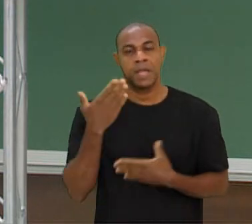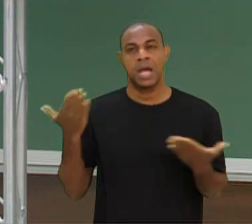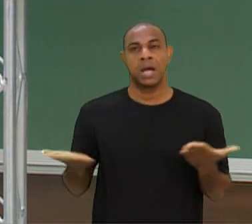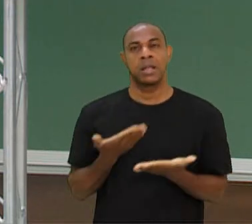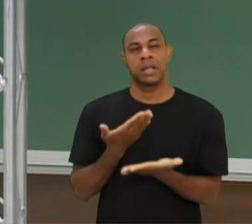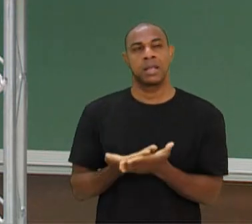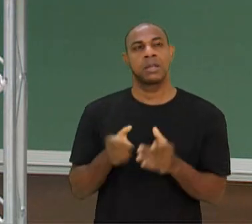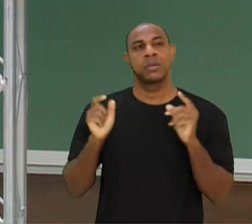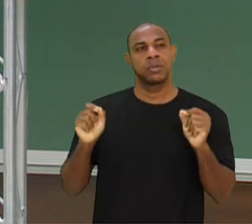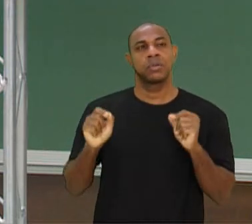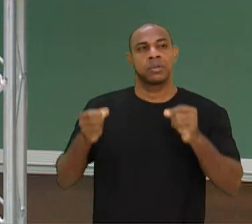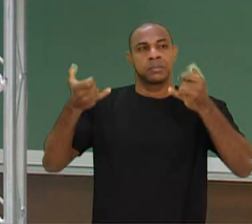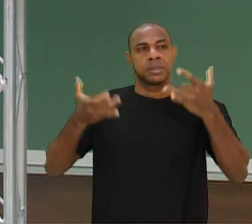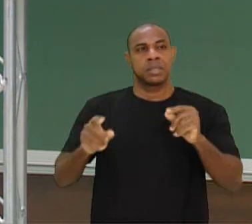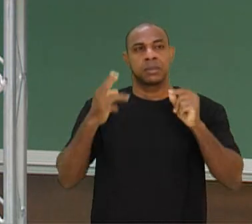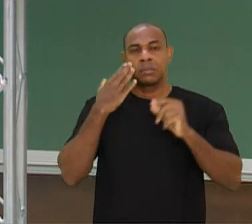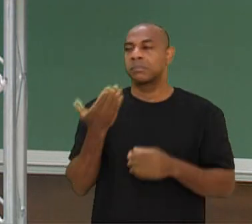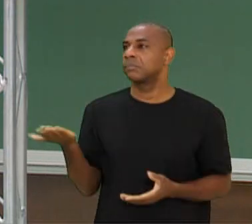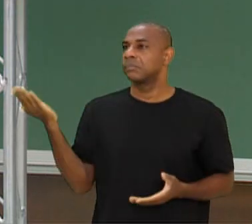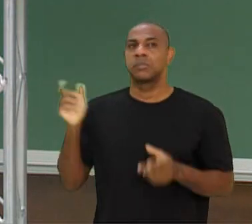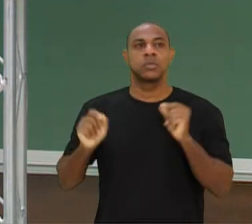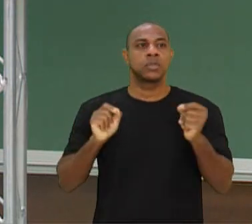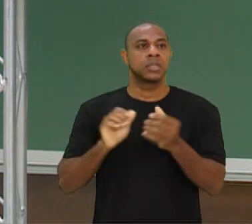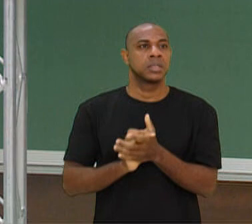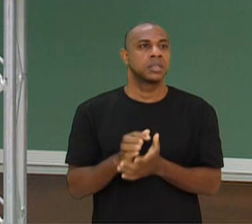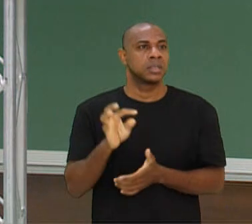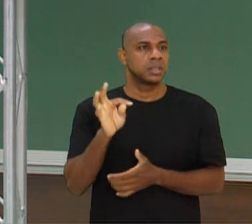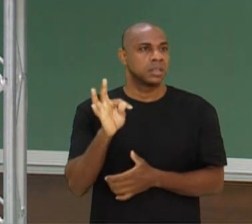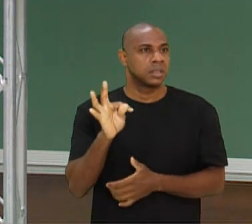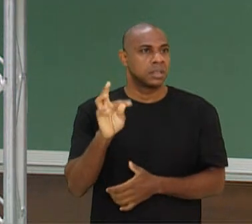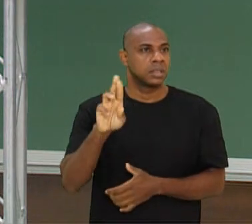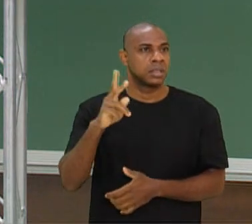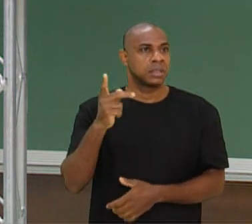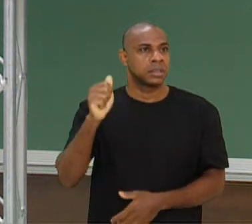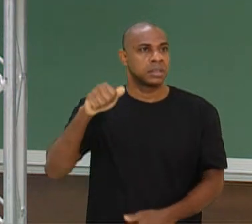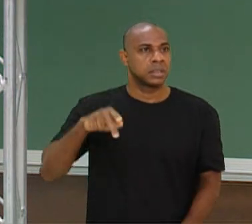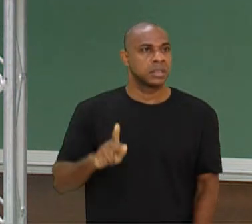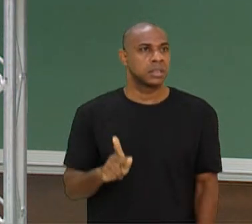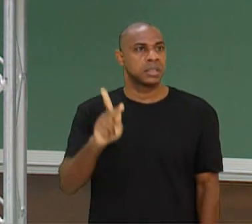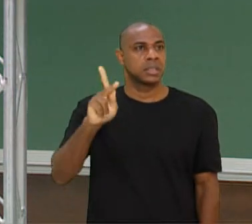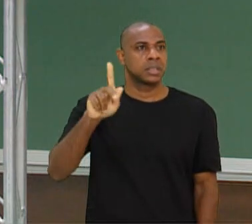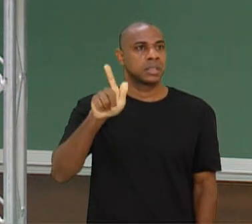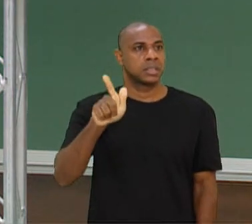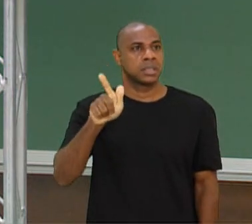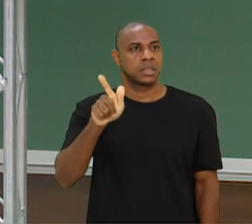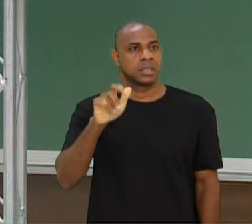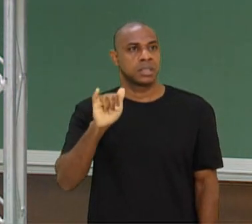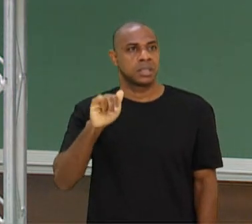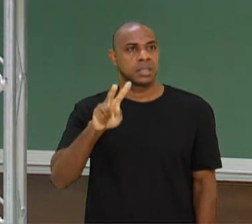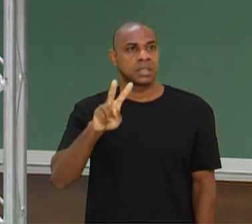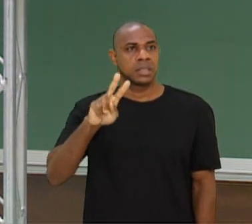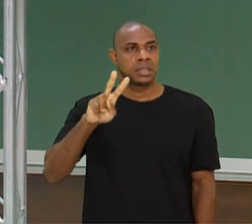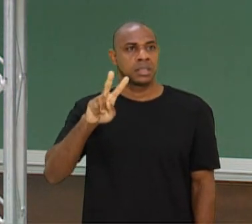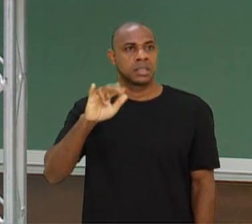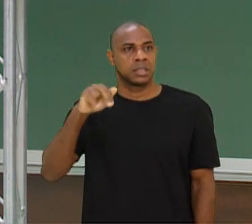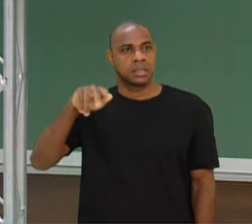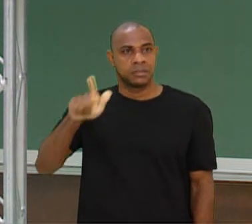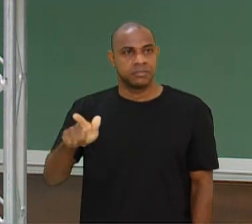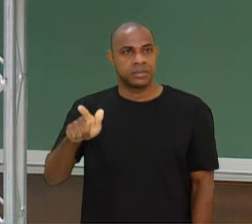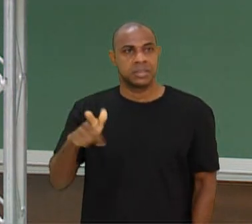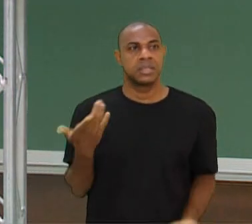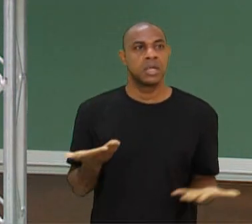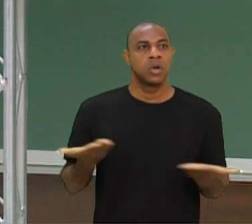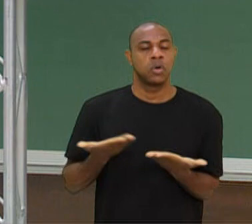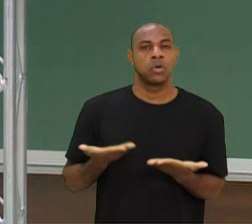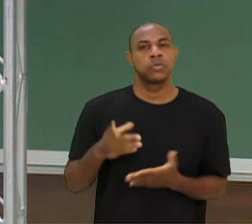trabalhar sobre Thanksgiving e vamos analisar o Dia de Ação de Graças, o feriado de Ação de Graças e os costumes